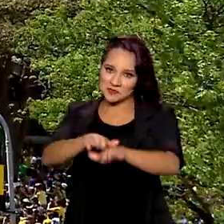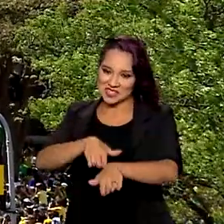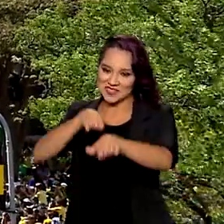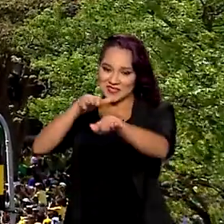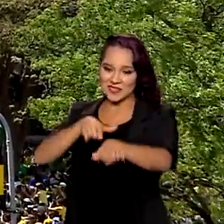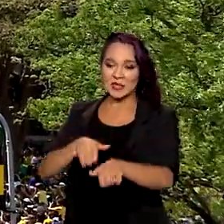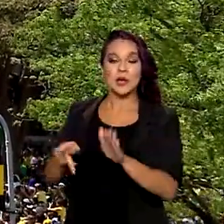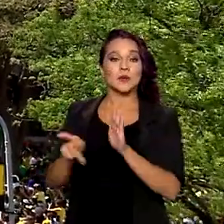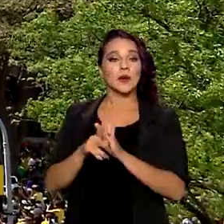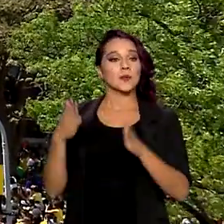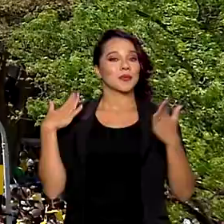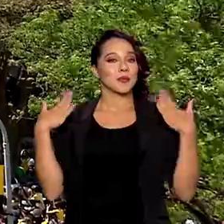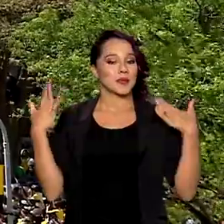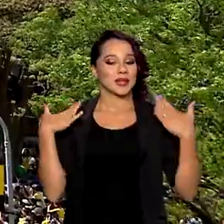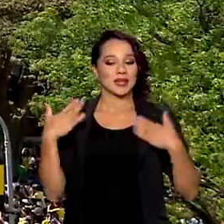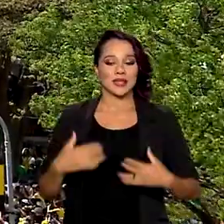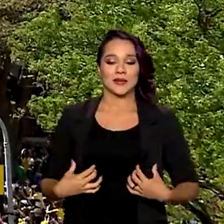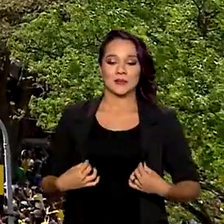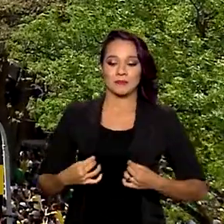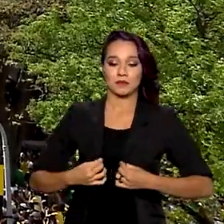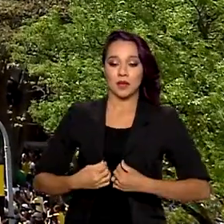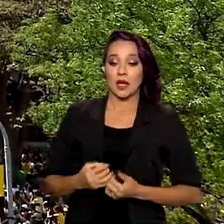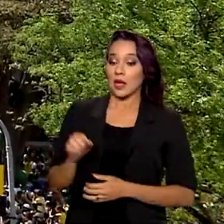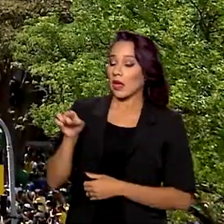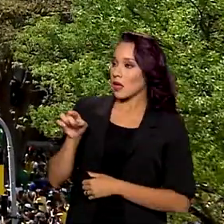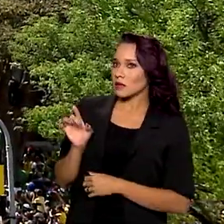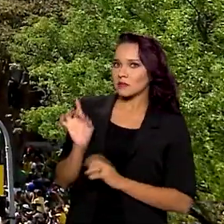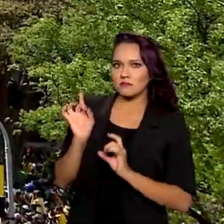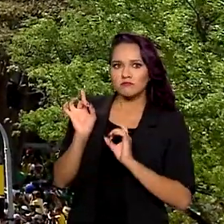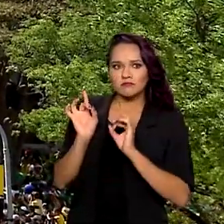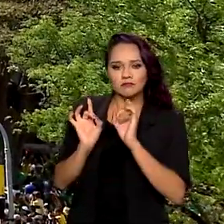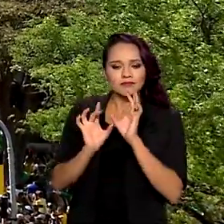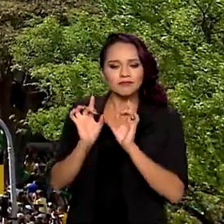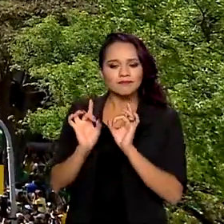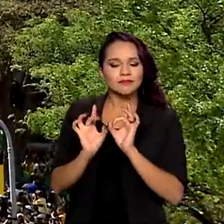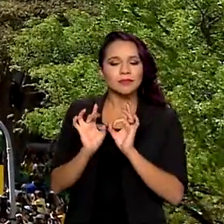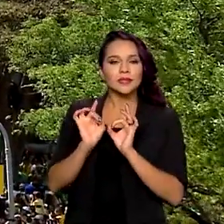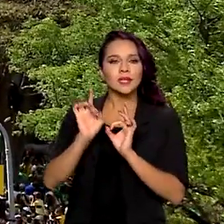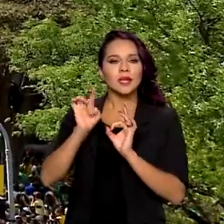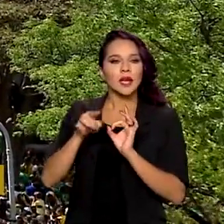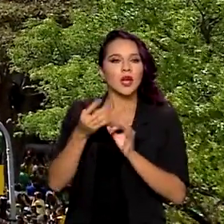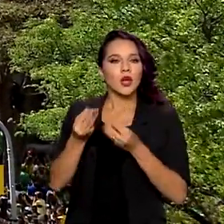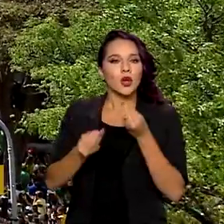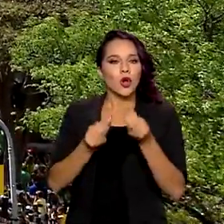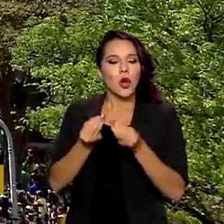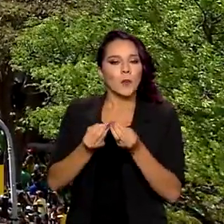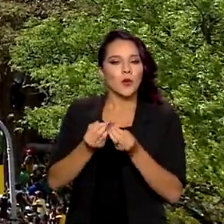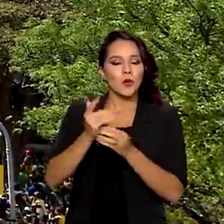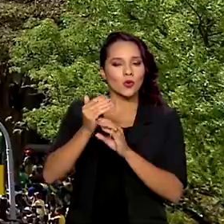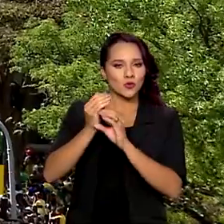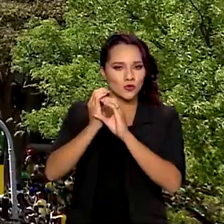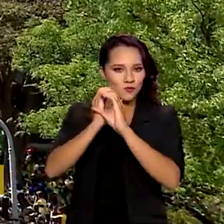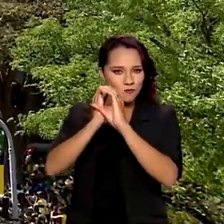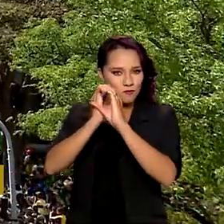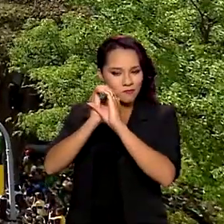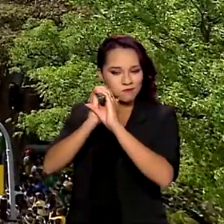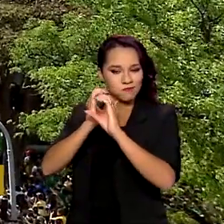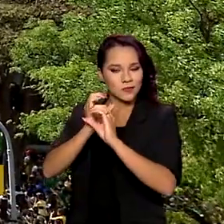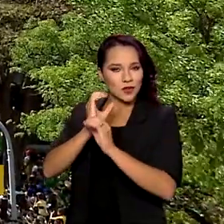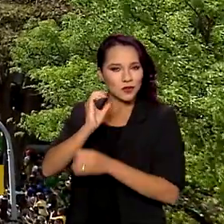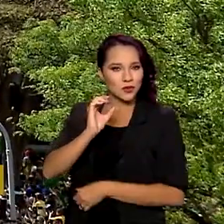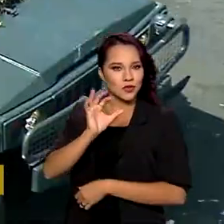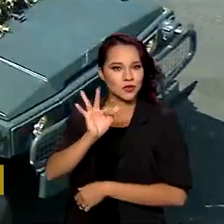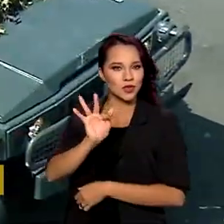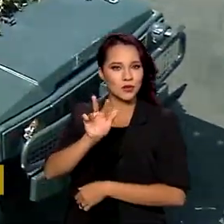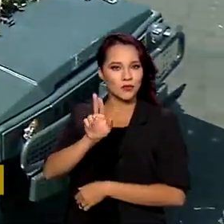blindados da Marinha do Brasil. São os blindados, são os meios dos fuzileiros navais. São os meios